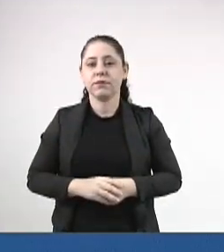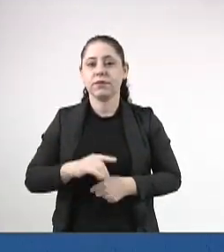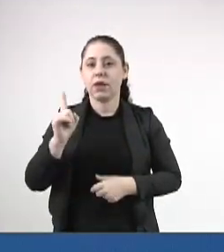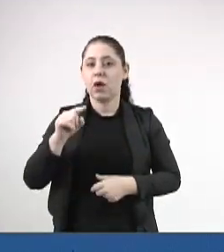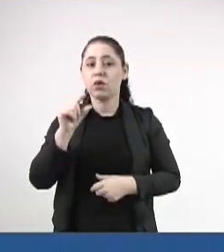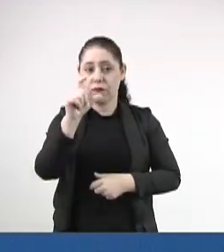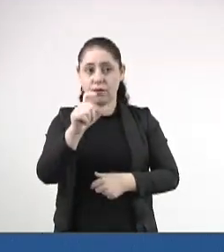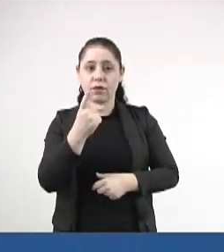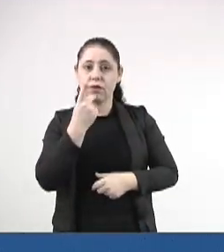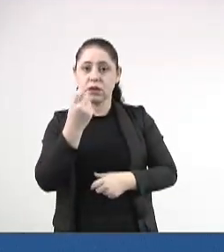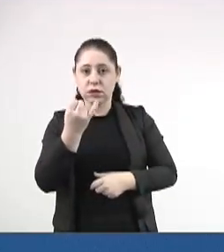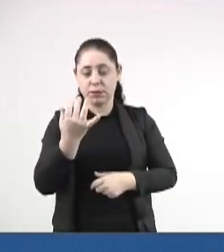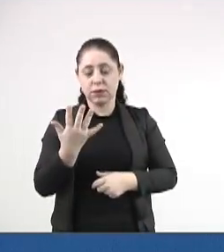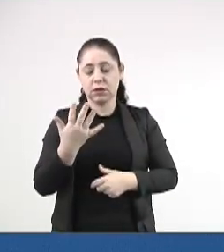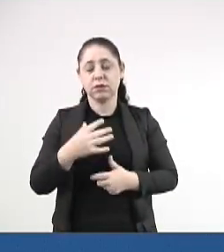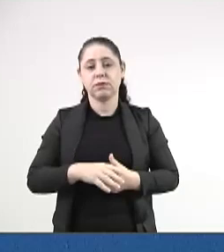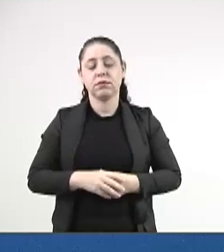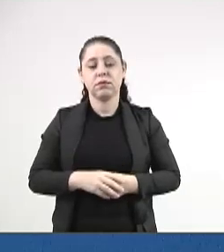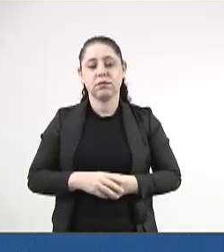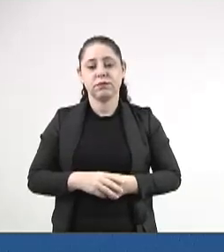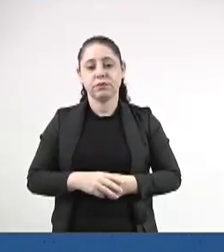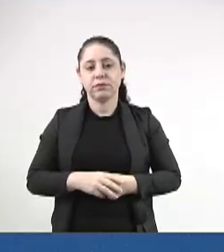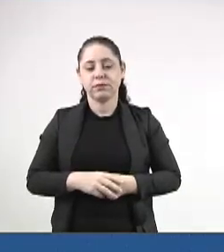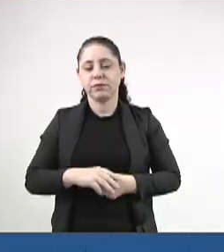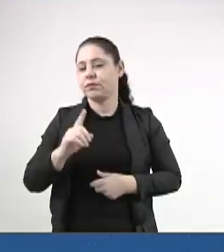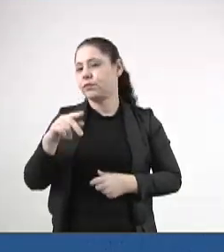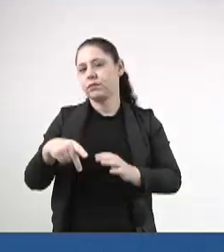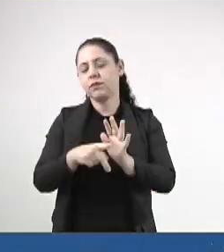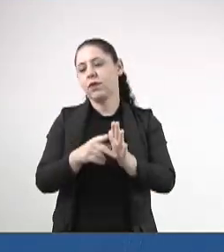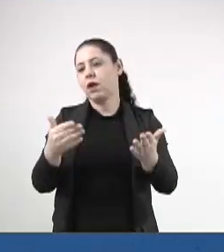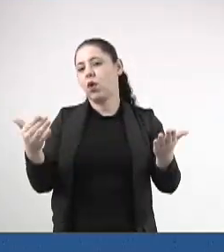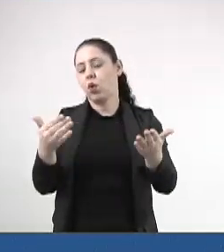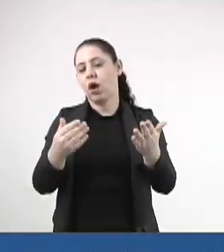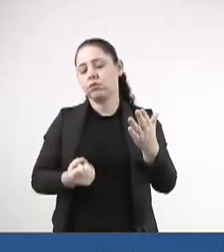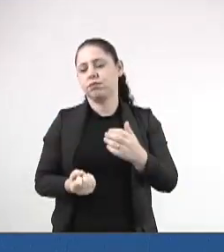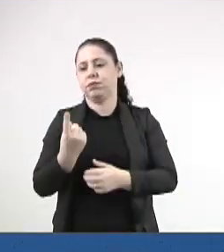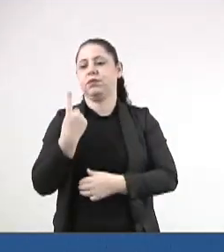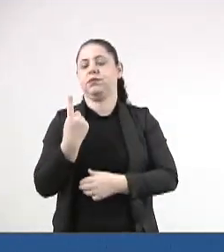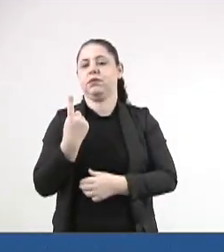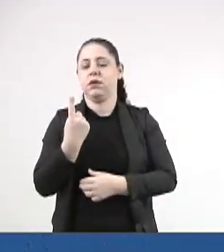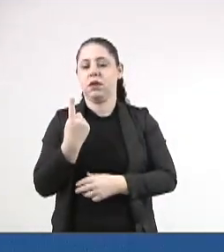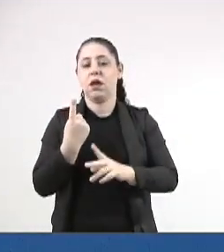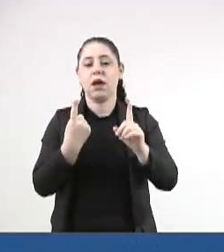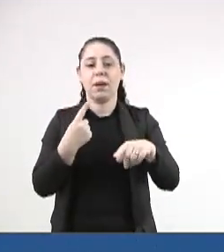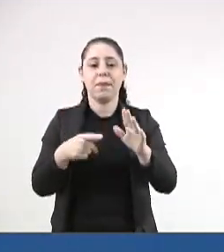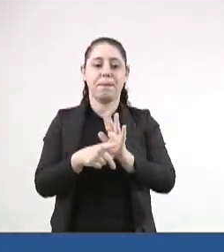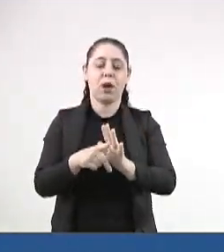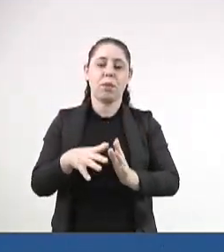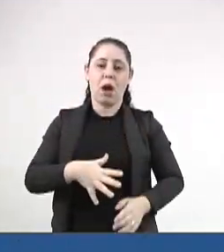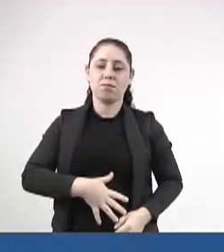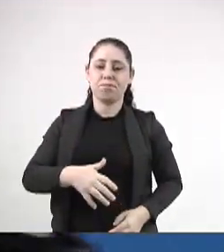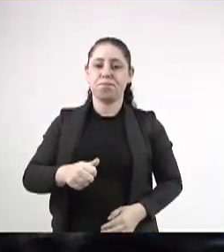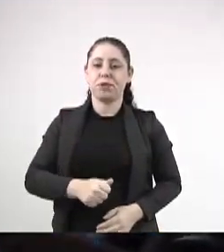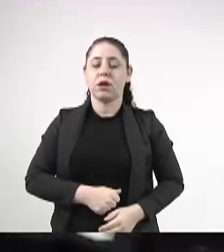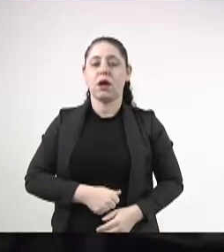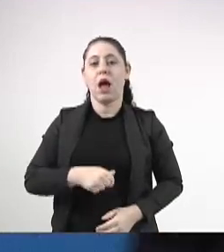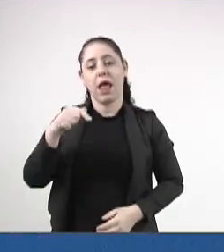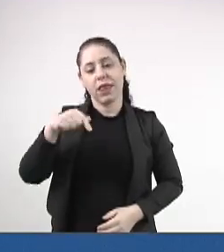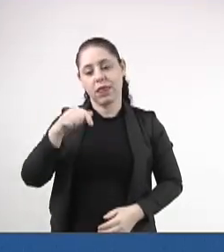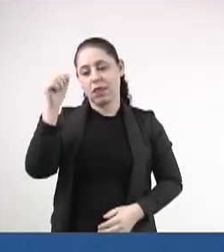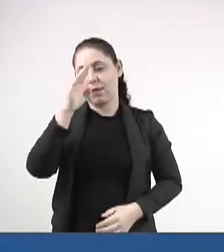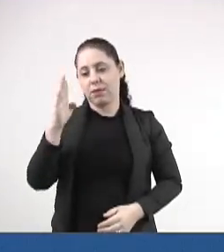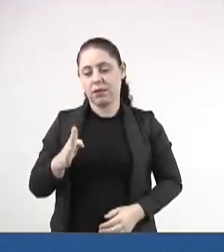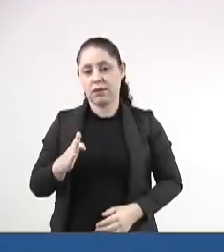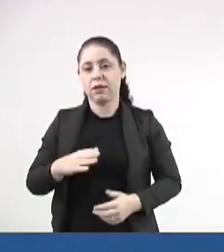o que Vossa Excelência está colocando. Essa questão agora que surgiu, né, do aborto no